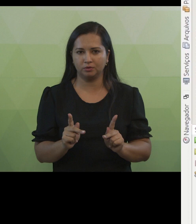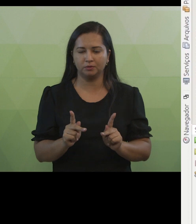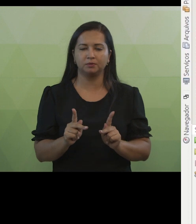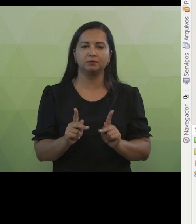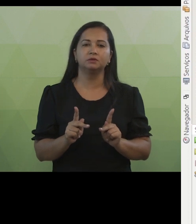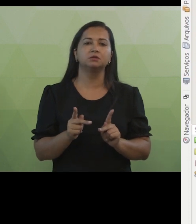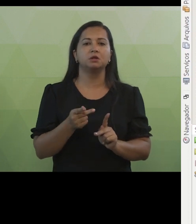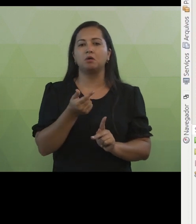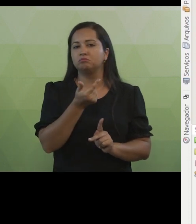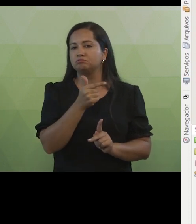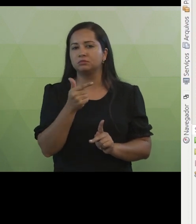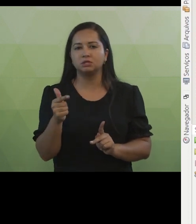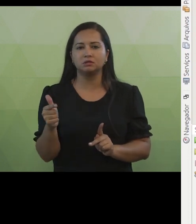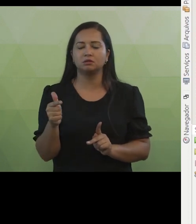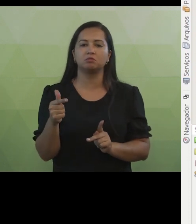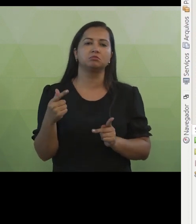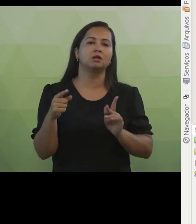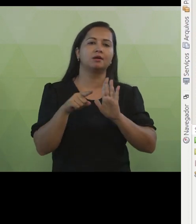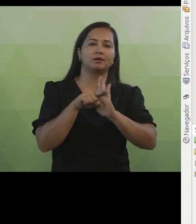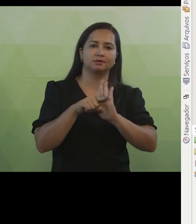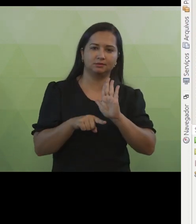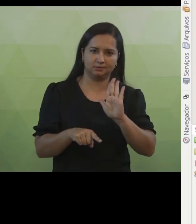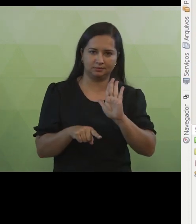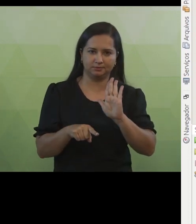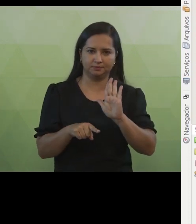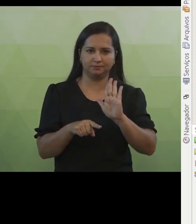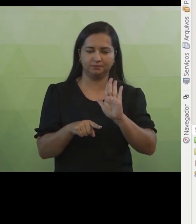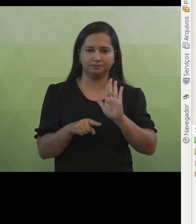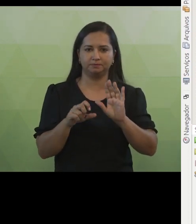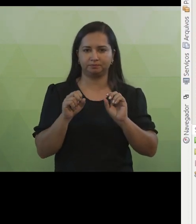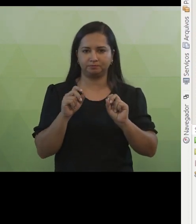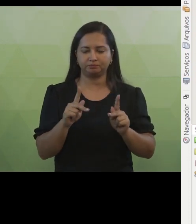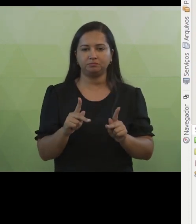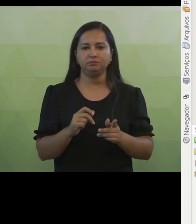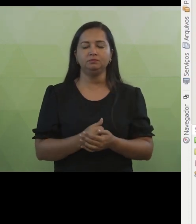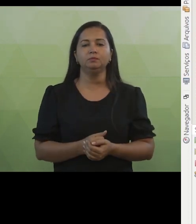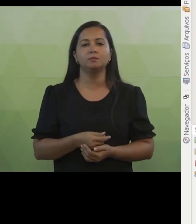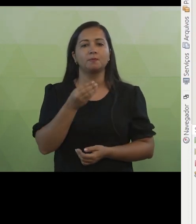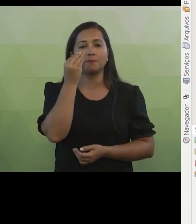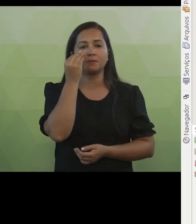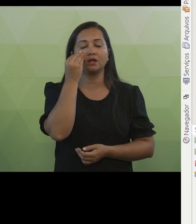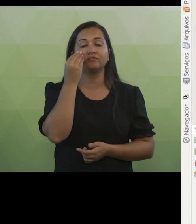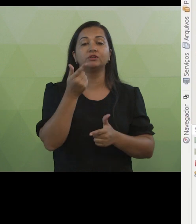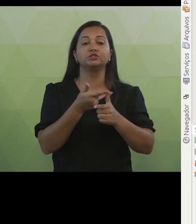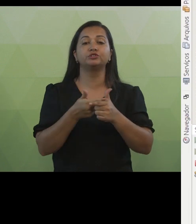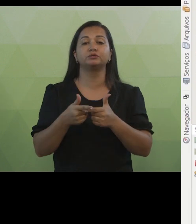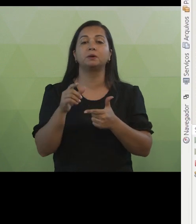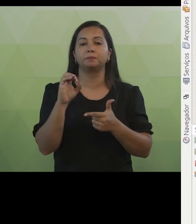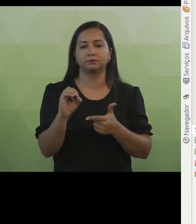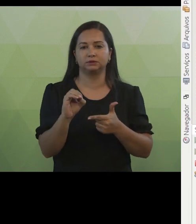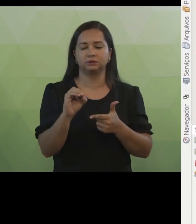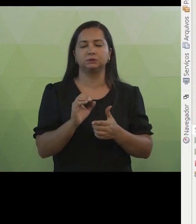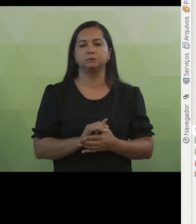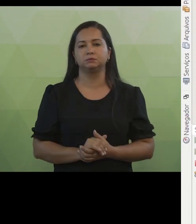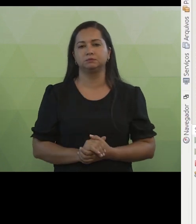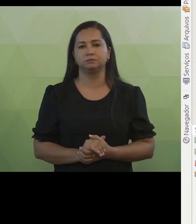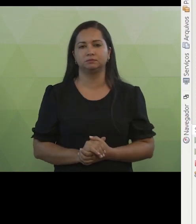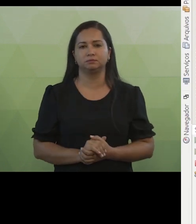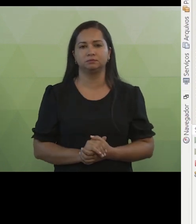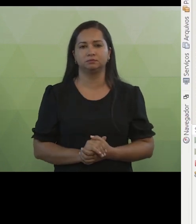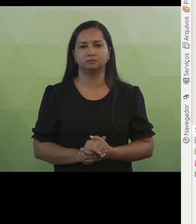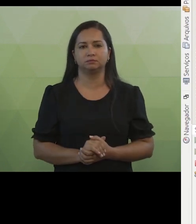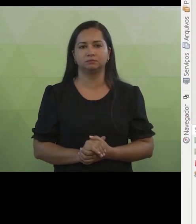houve lançamento de nenhuma exceção. Vamos executar agora com a divisão por 0.